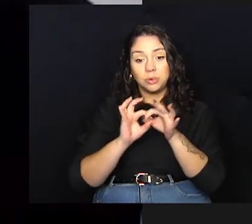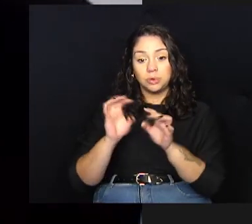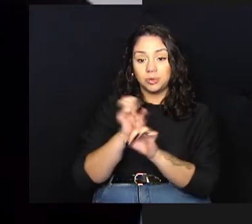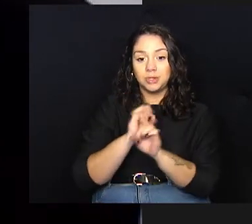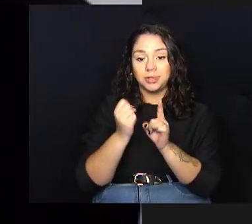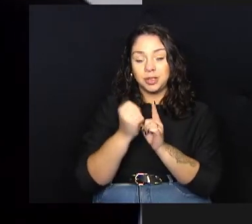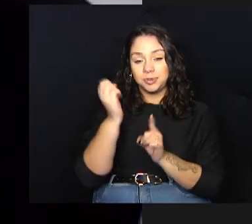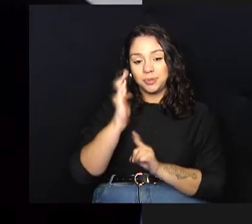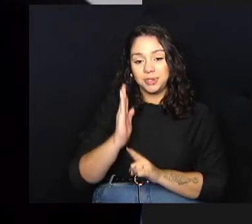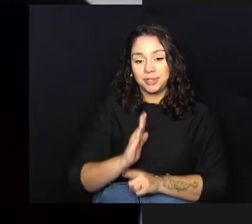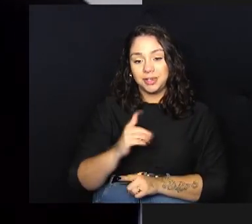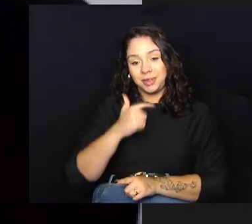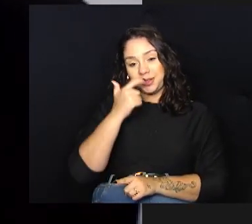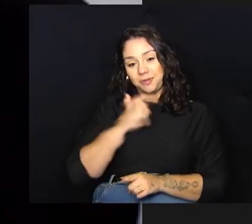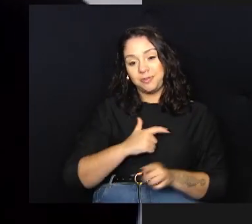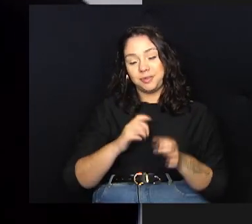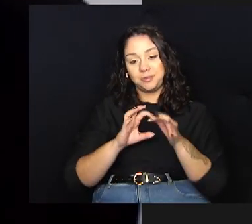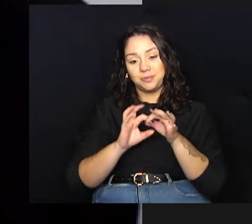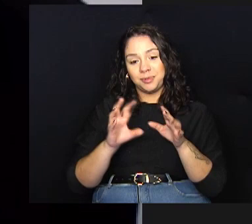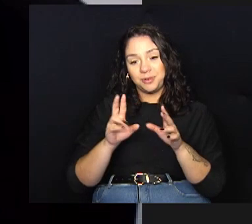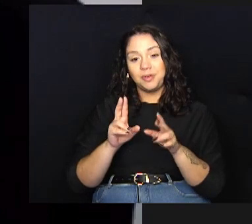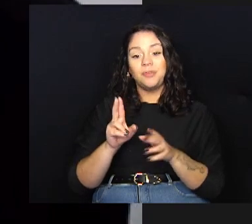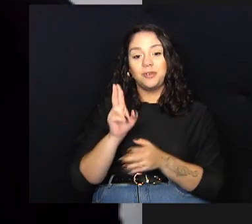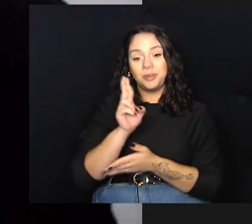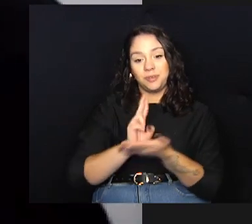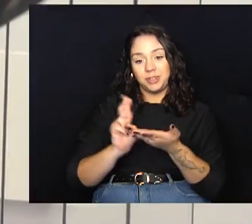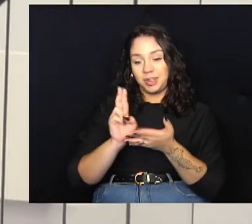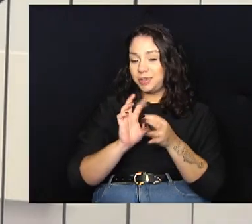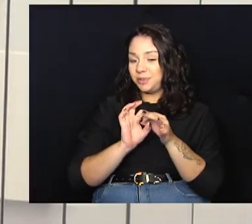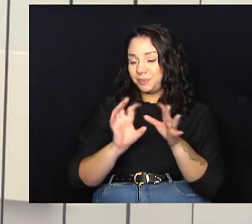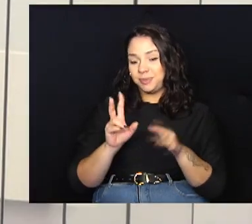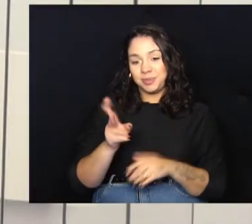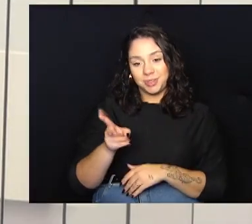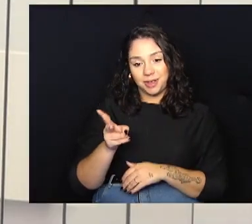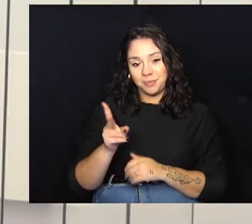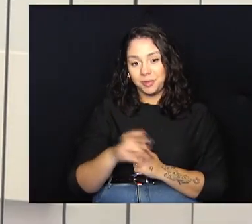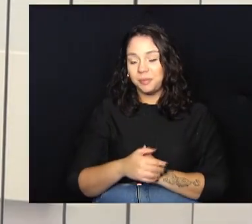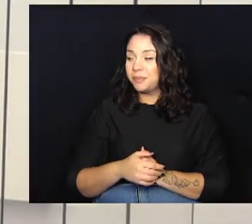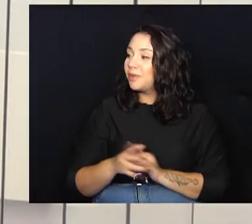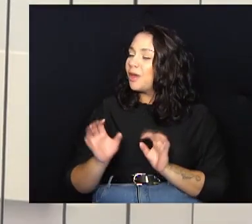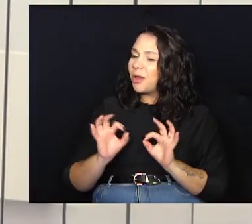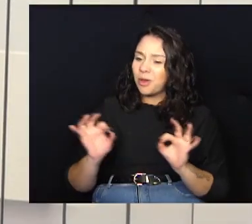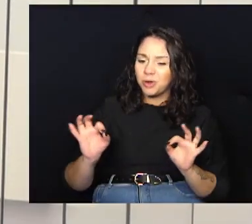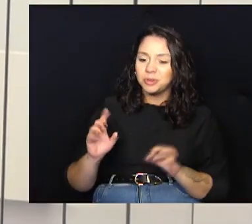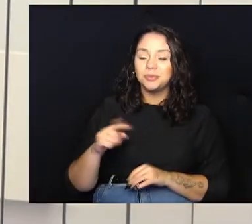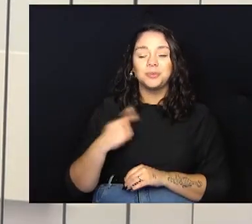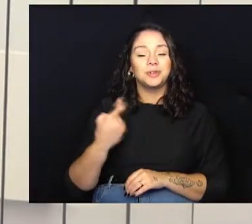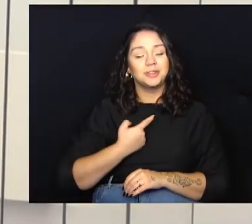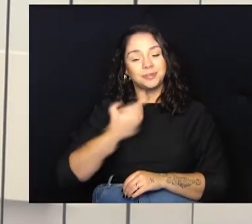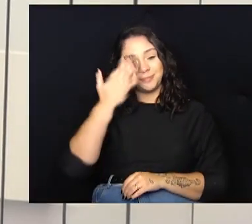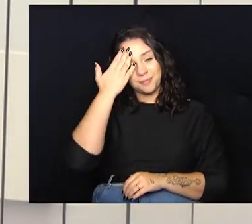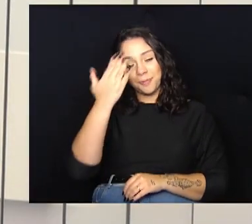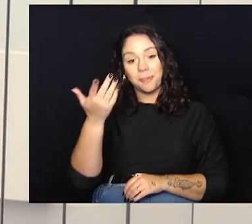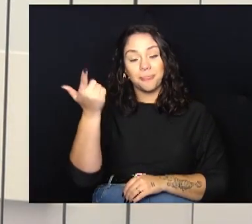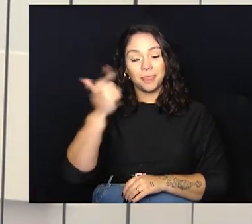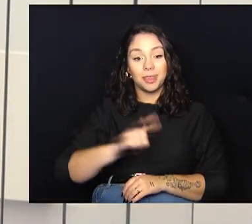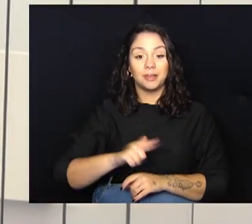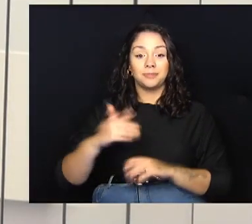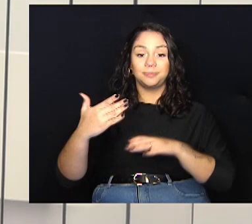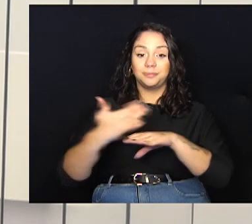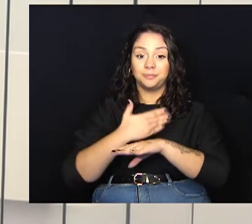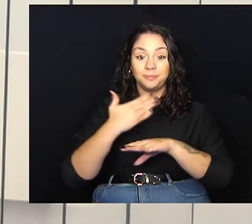sempre à disposição a universidade está sempre à disposição ótimo nós que agradecemos mais uma vez a participação